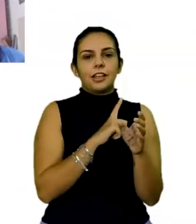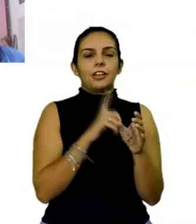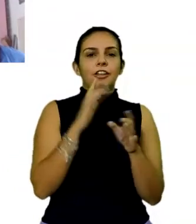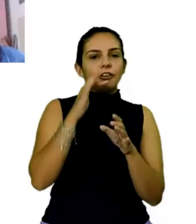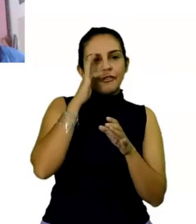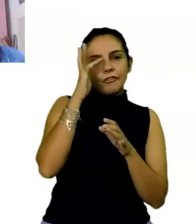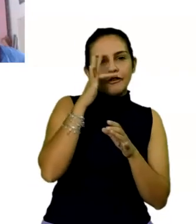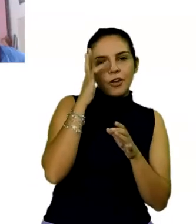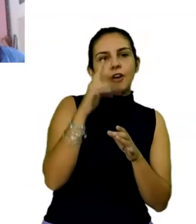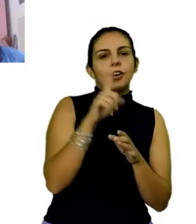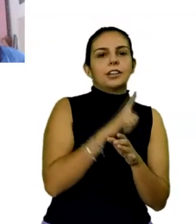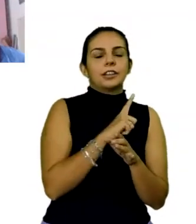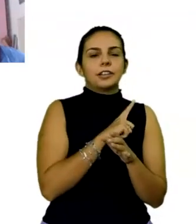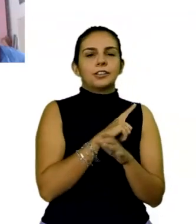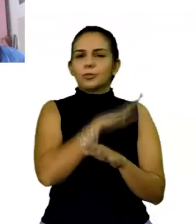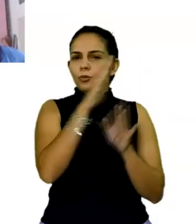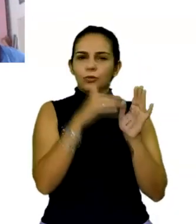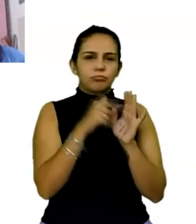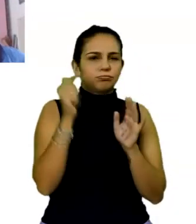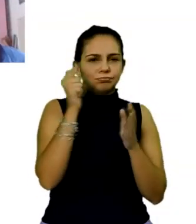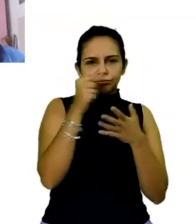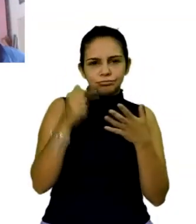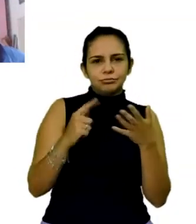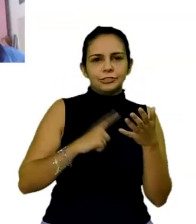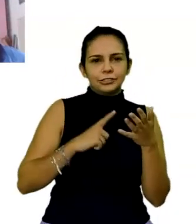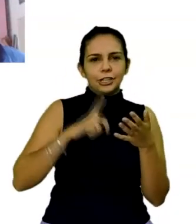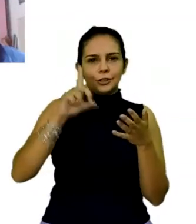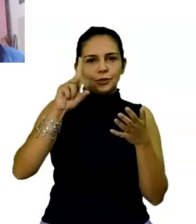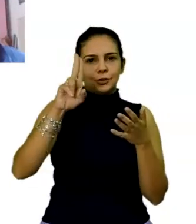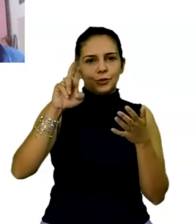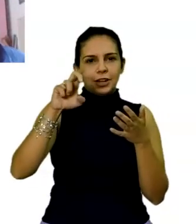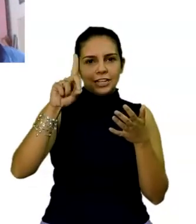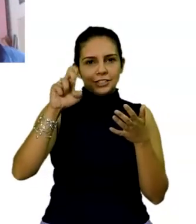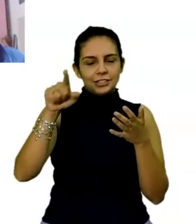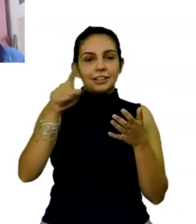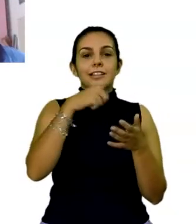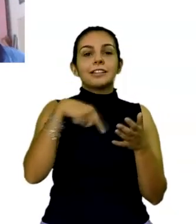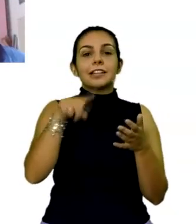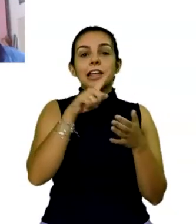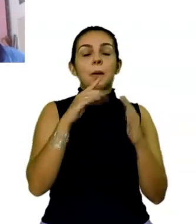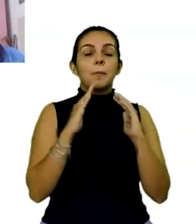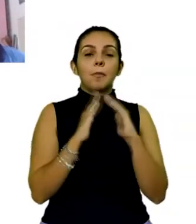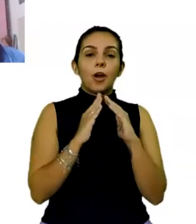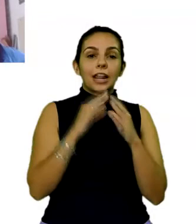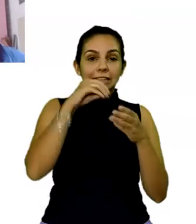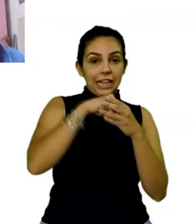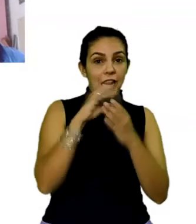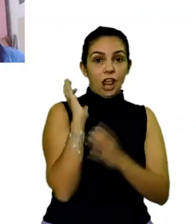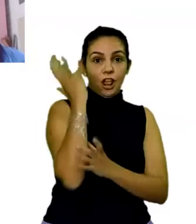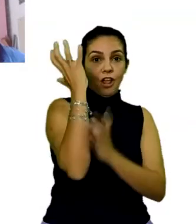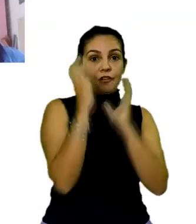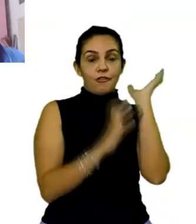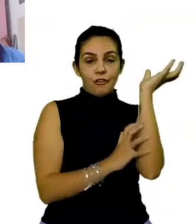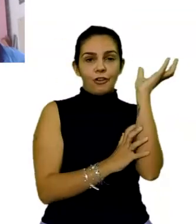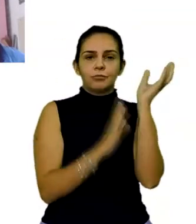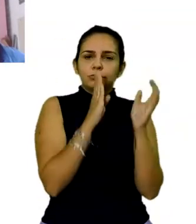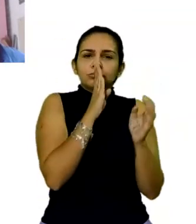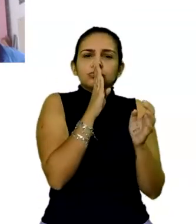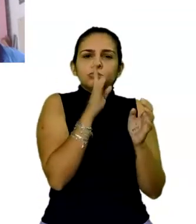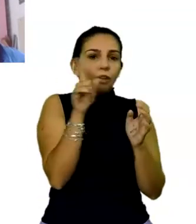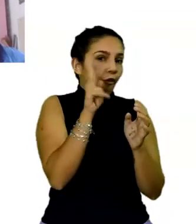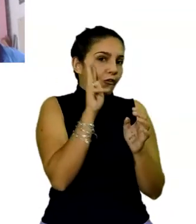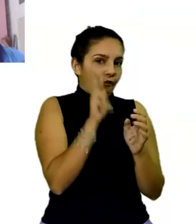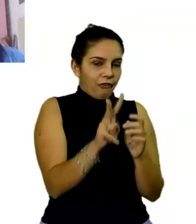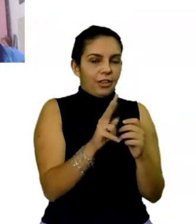das flores, duende para tudo tem um duende. E esses duendes, eles moram na floresta quietinhos,